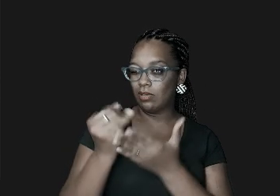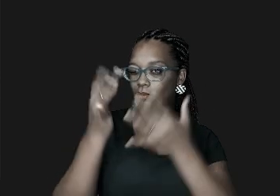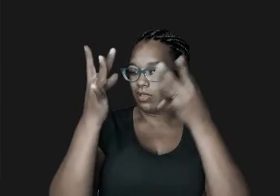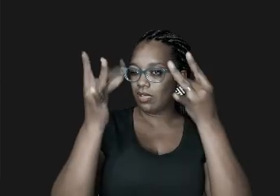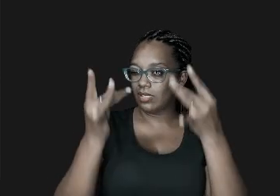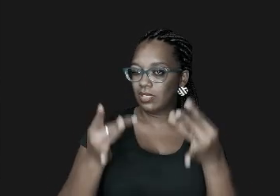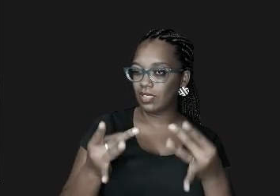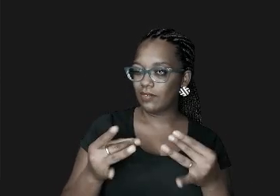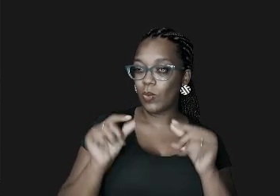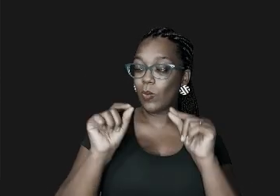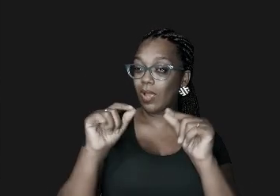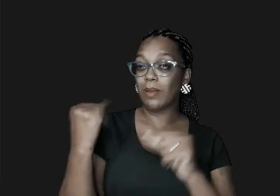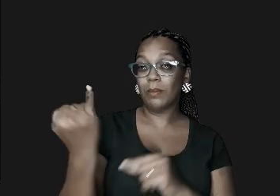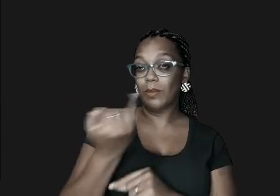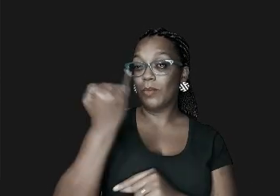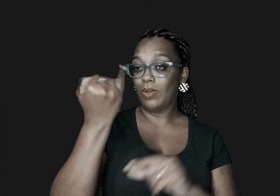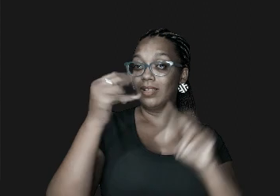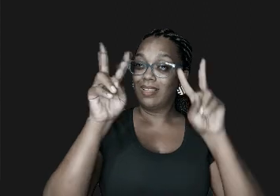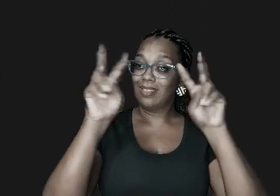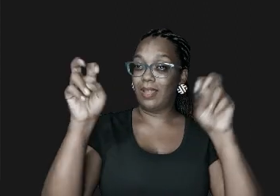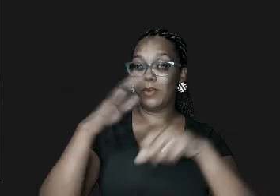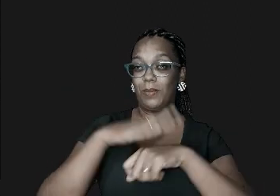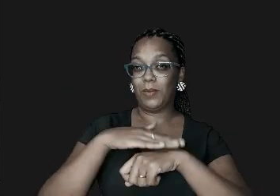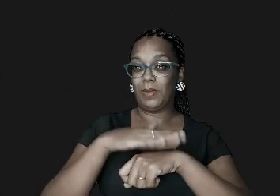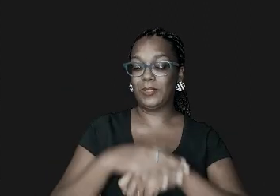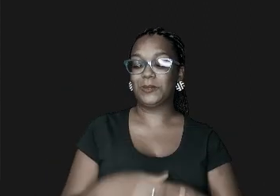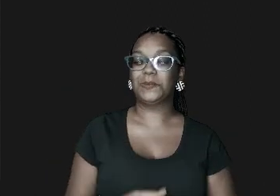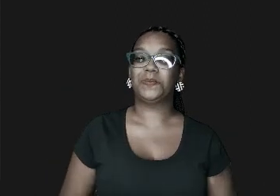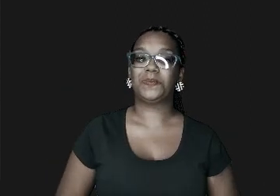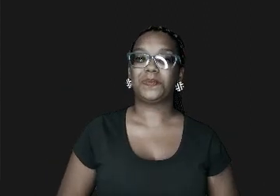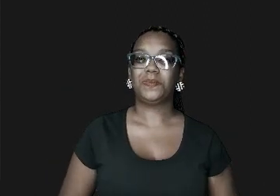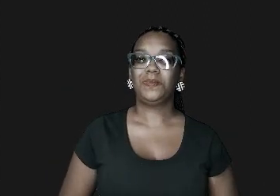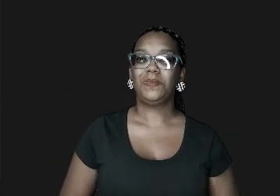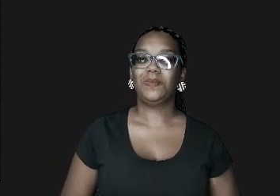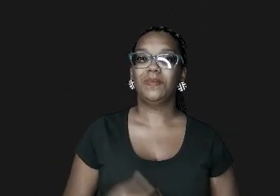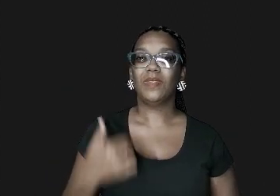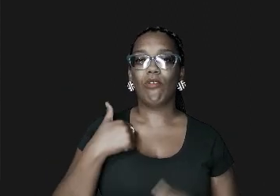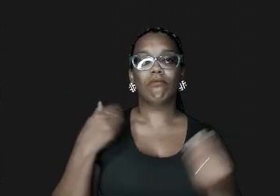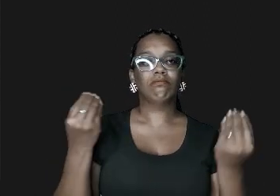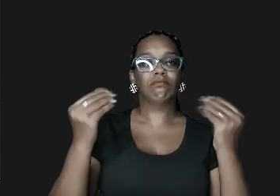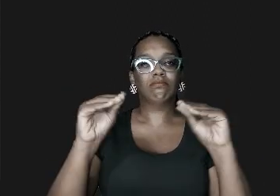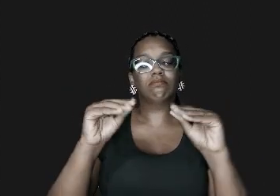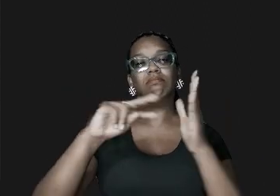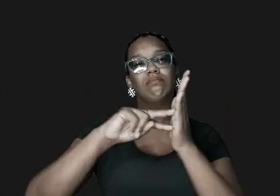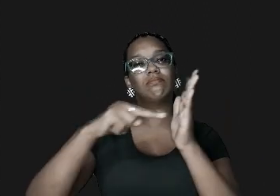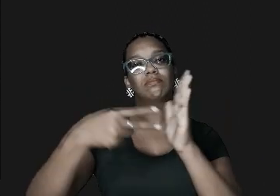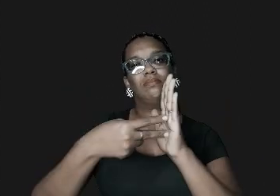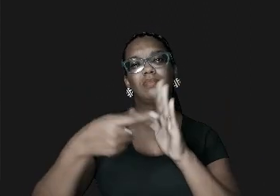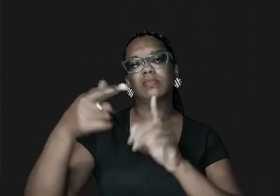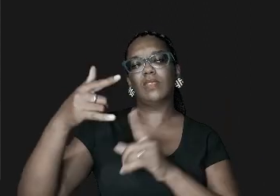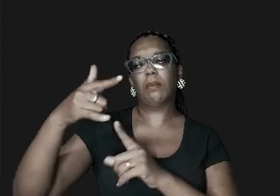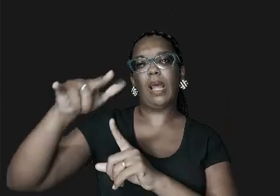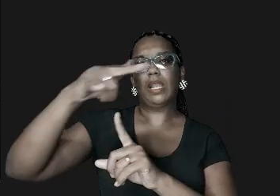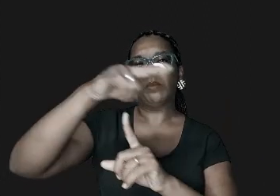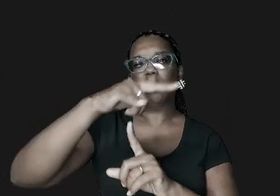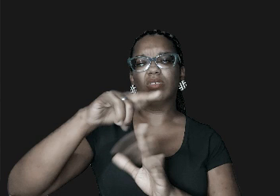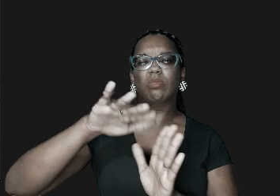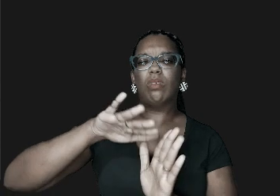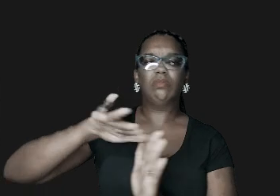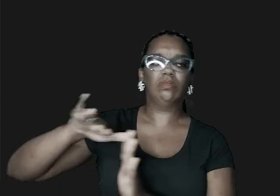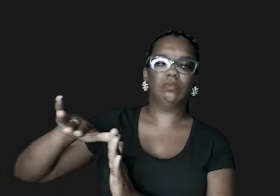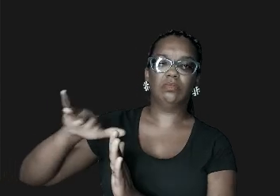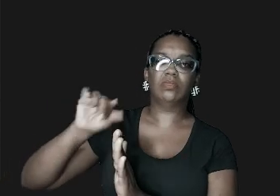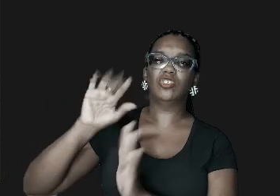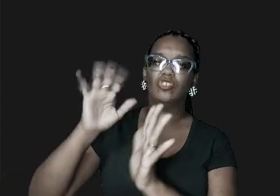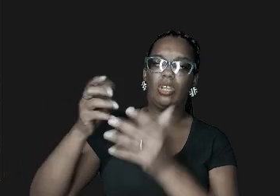essa introdução aqui para tentar descrever a relevância do tema do momento eu eu coloquei aqui a definição